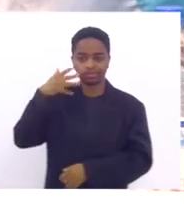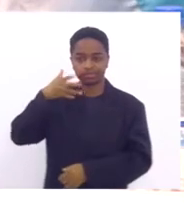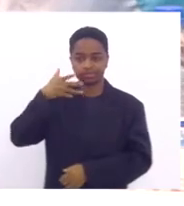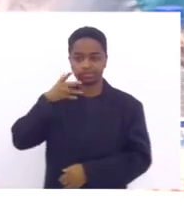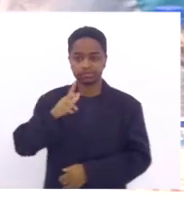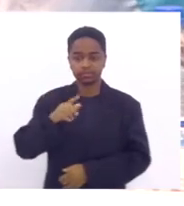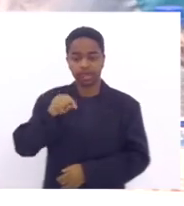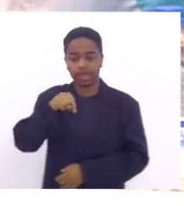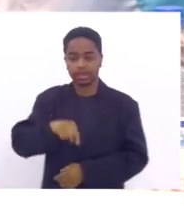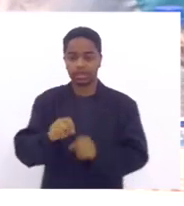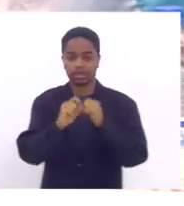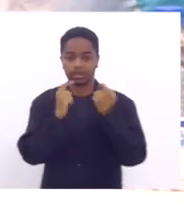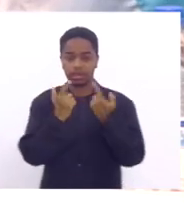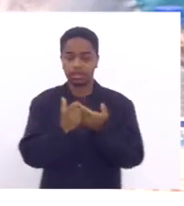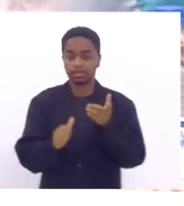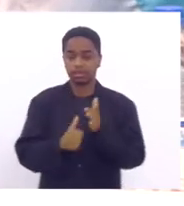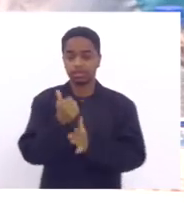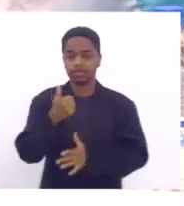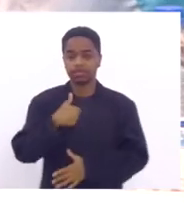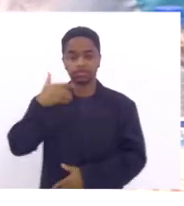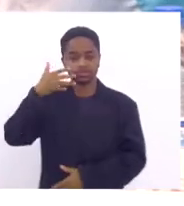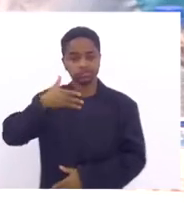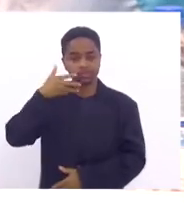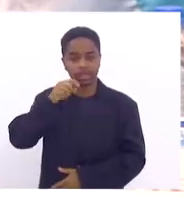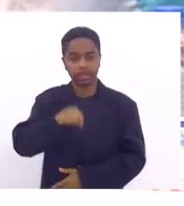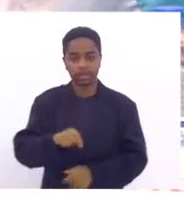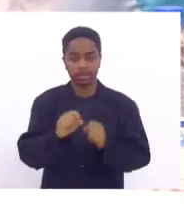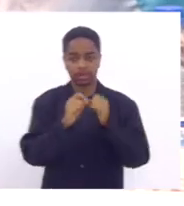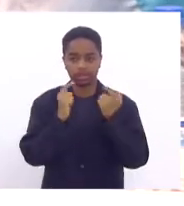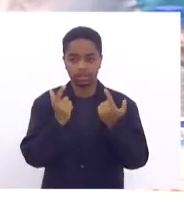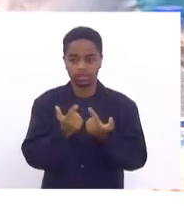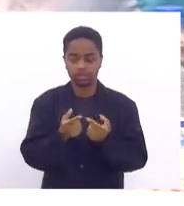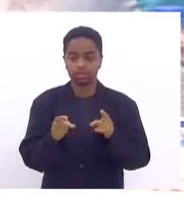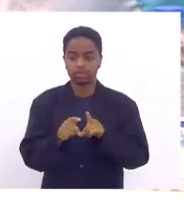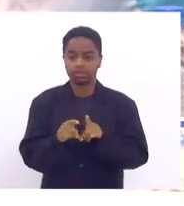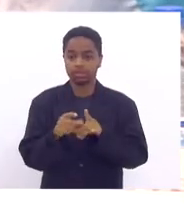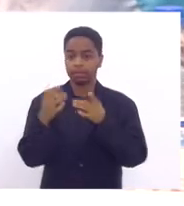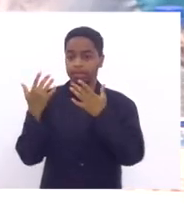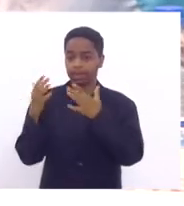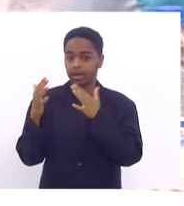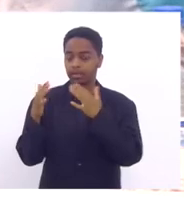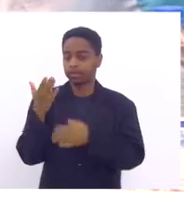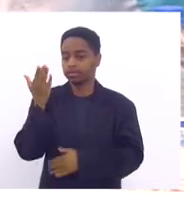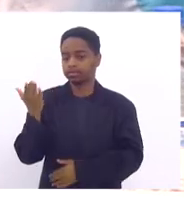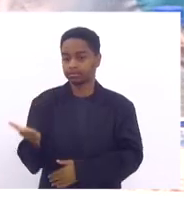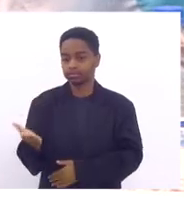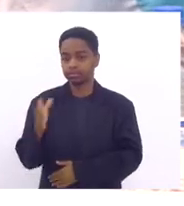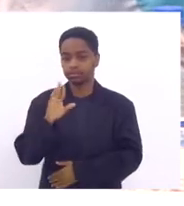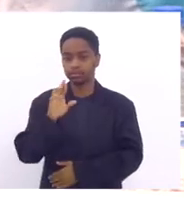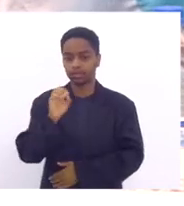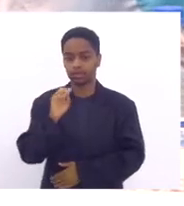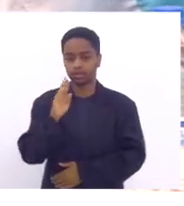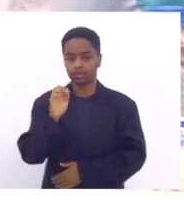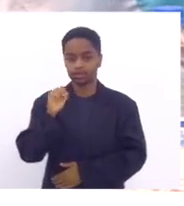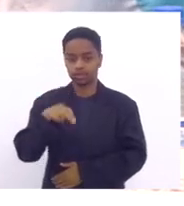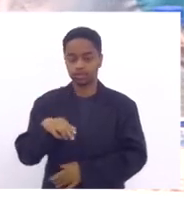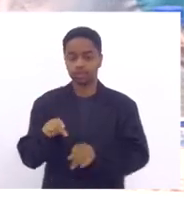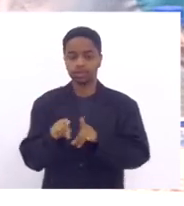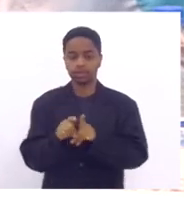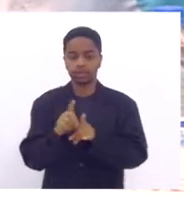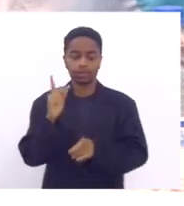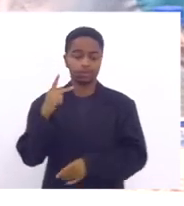eu me Manifesto aqui no auditório na alerge e enfim primeiro parabenizar parabenizar o Dr Robson nosso Procurador